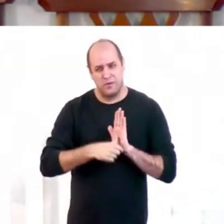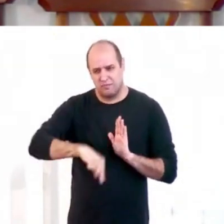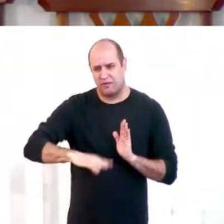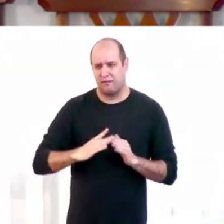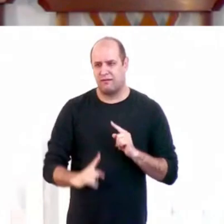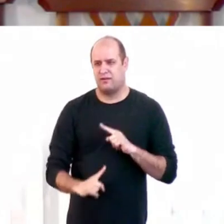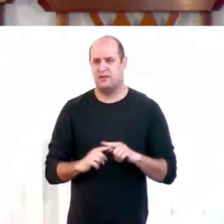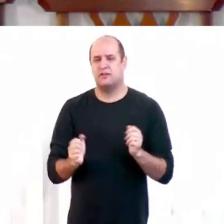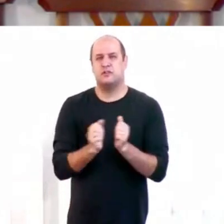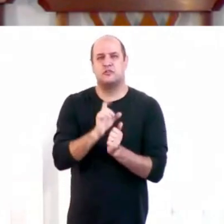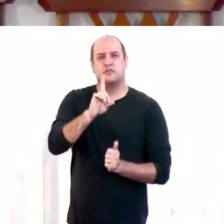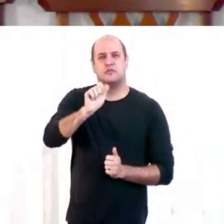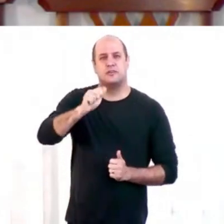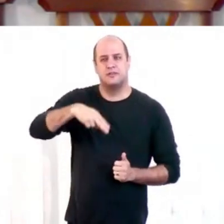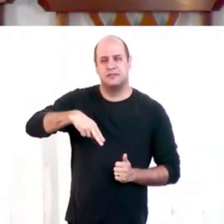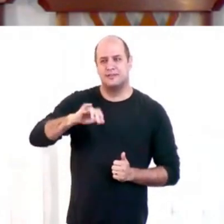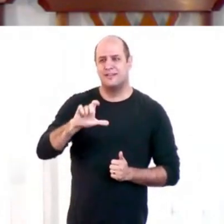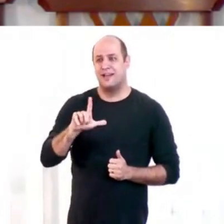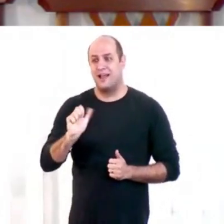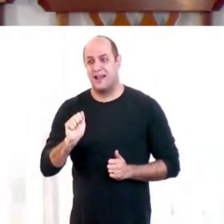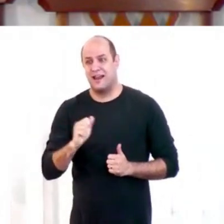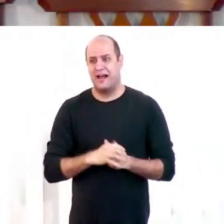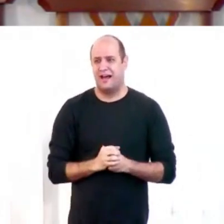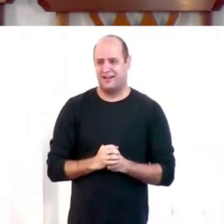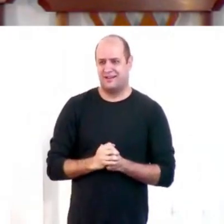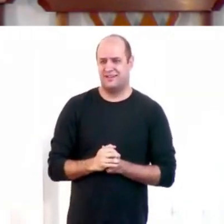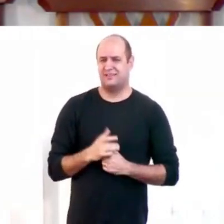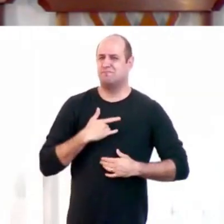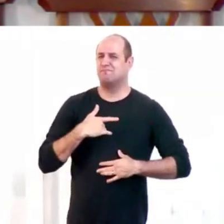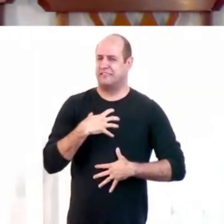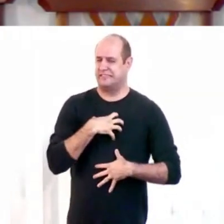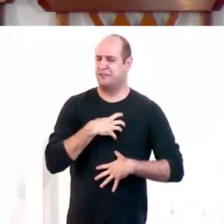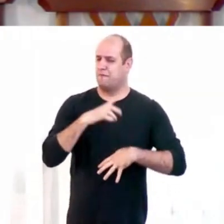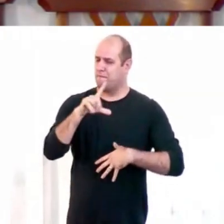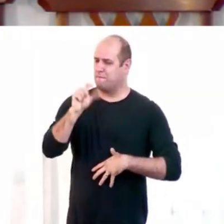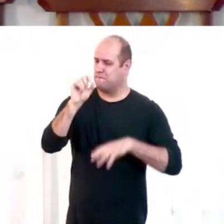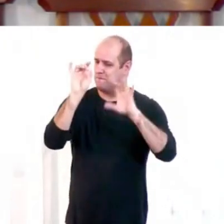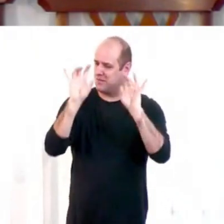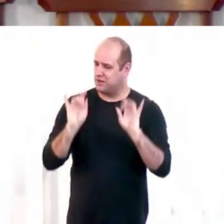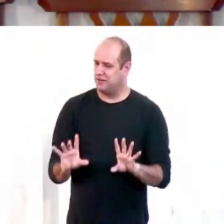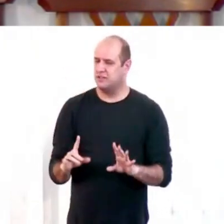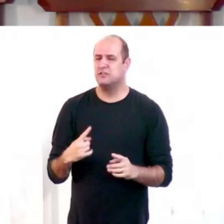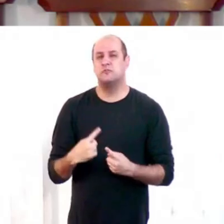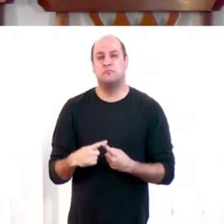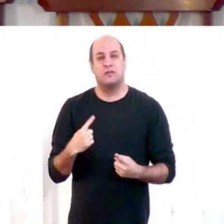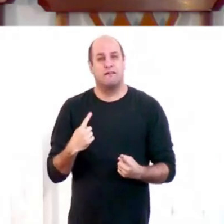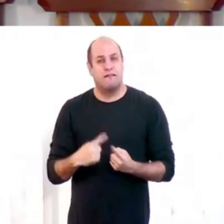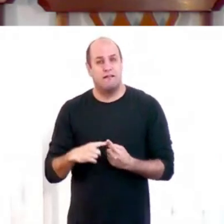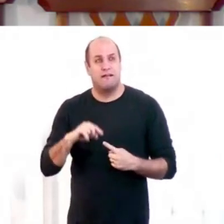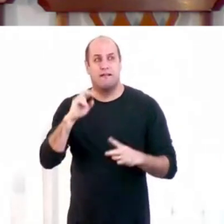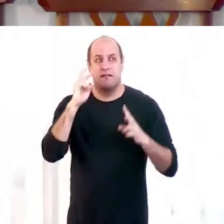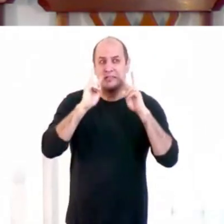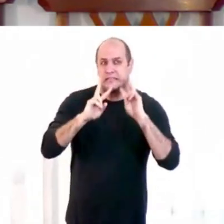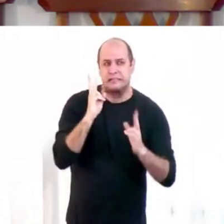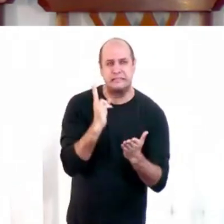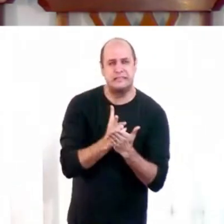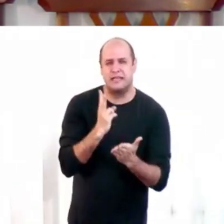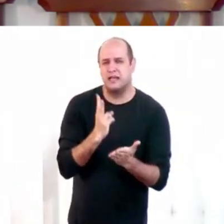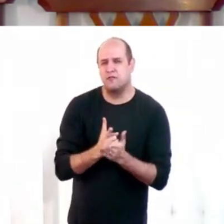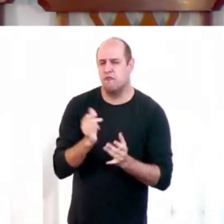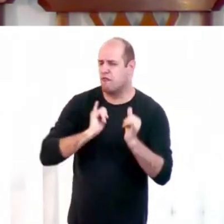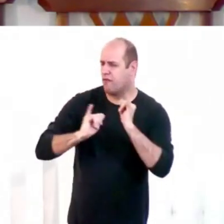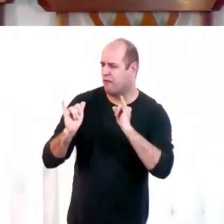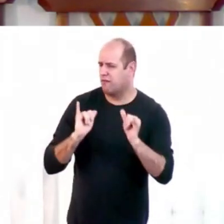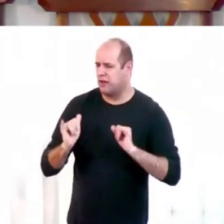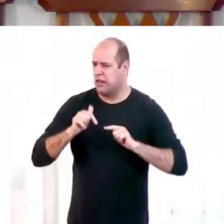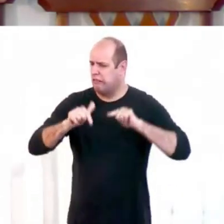cunhada Daniela Banks. E que privilégio, porque a gente ouvia sempre os